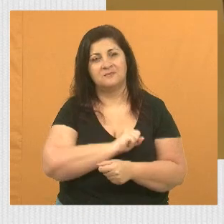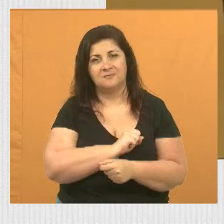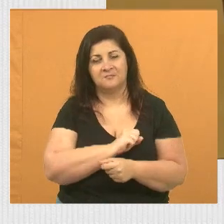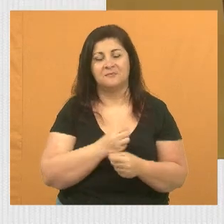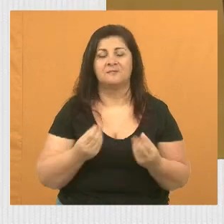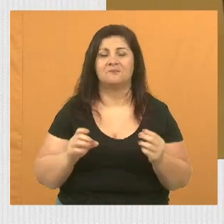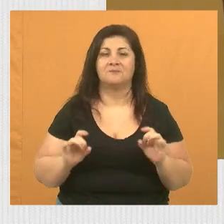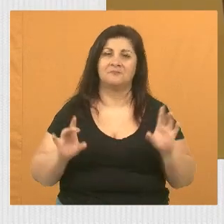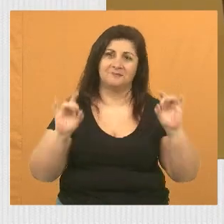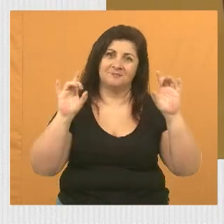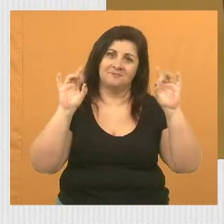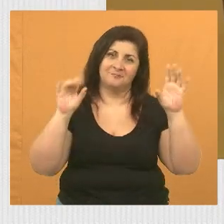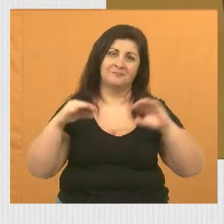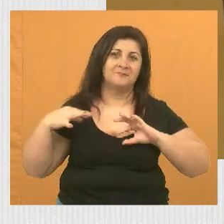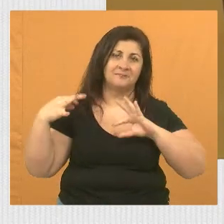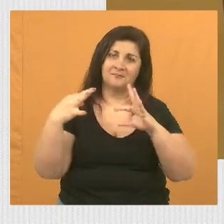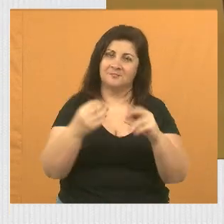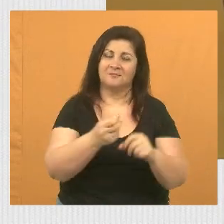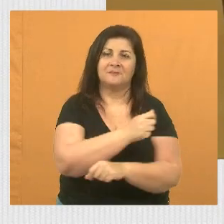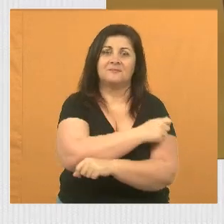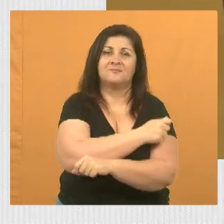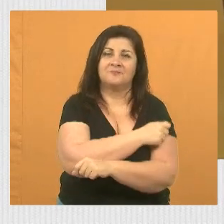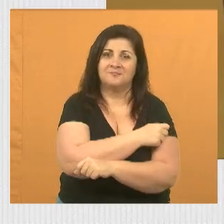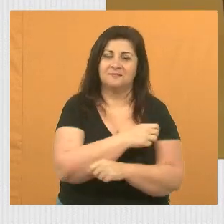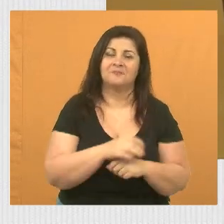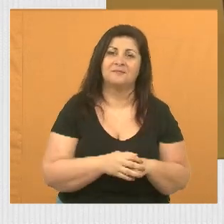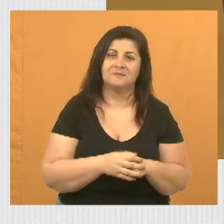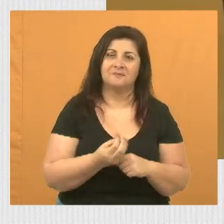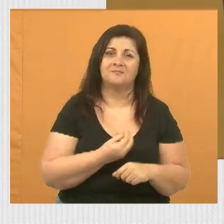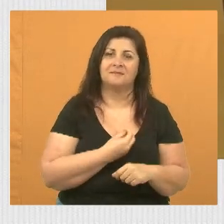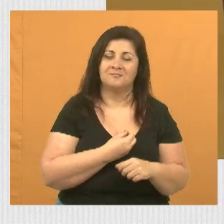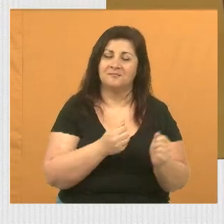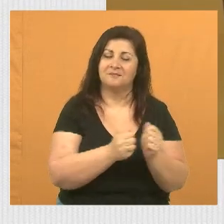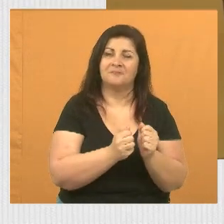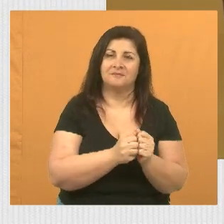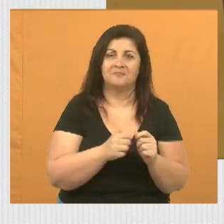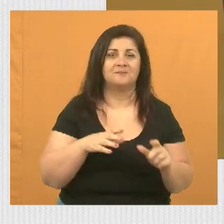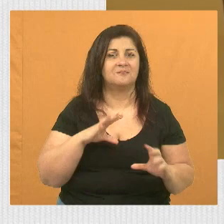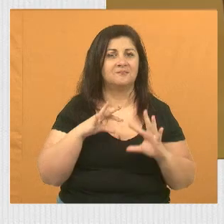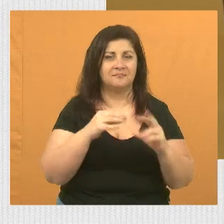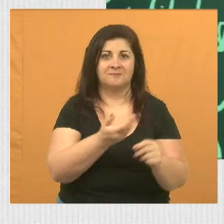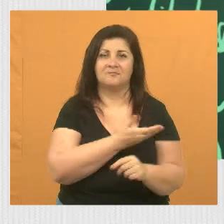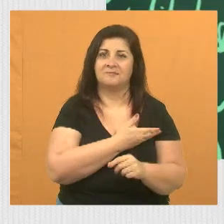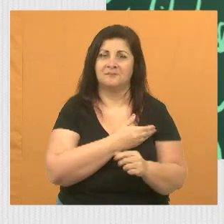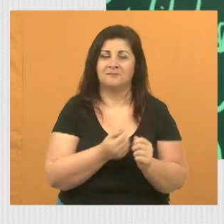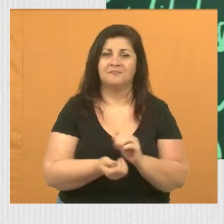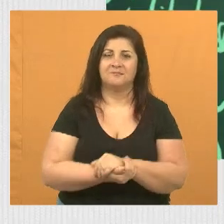muito especial para todos os alunos que convivem com você e para todos os amigos que convivem com você.